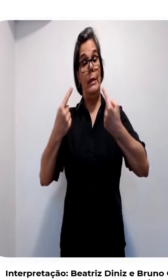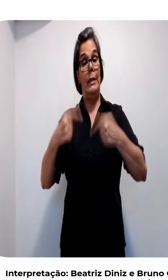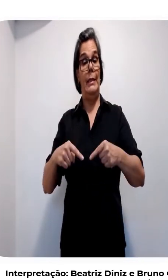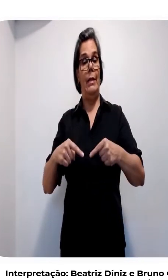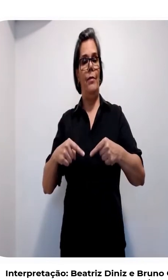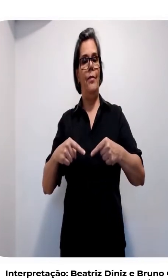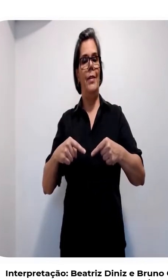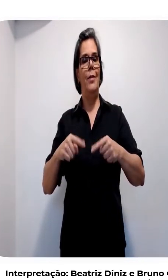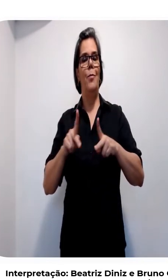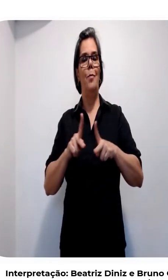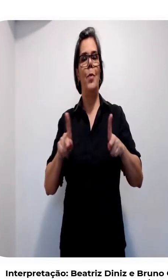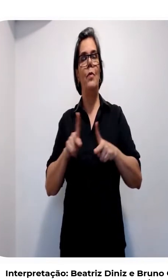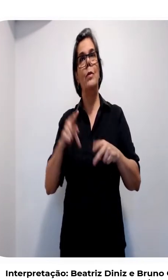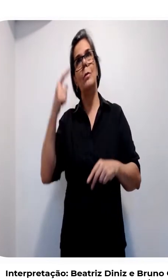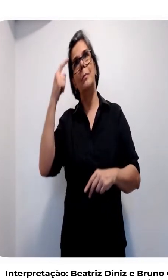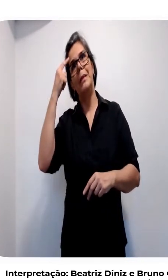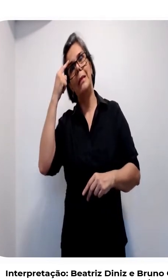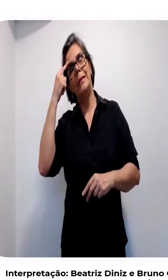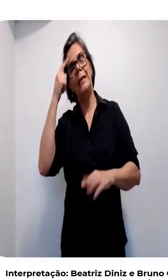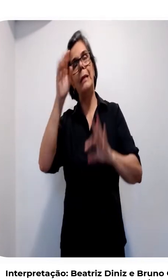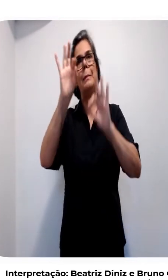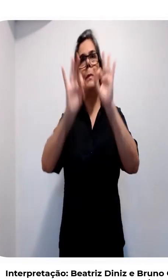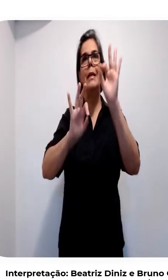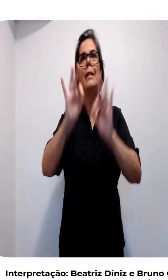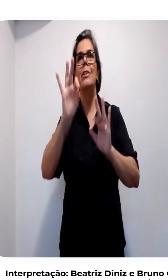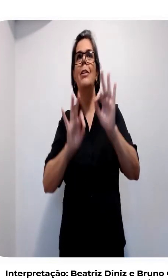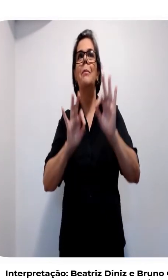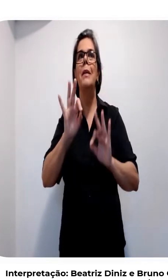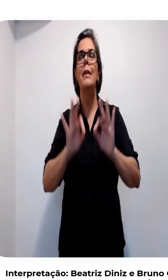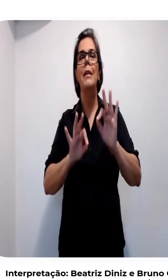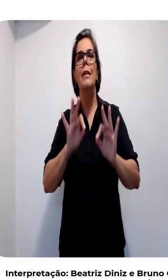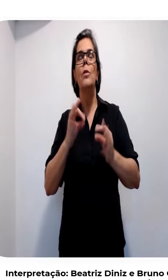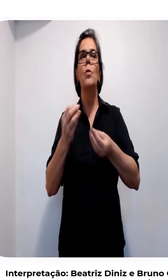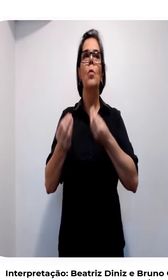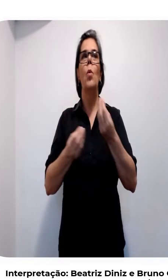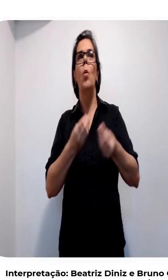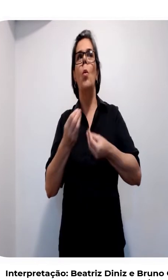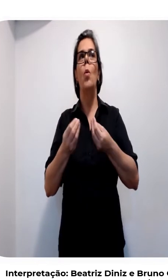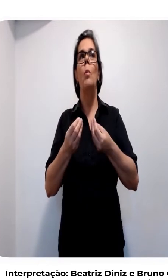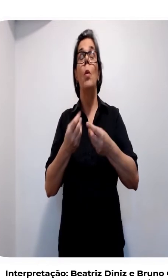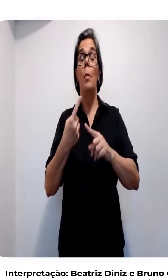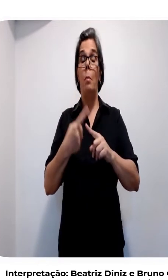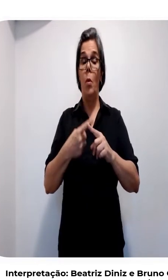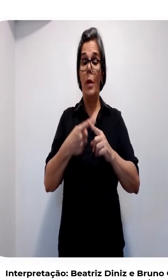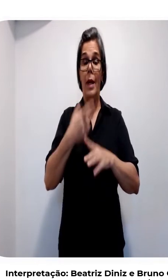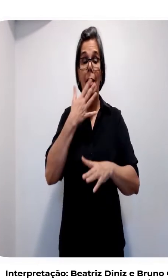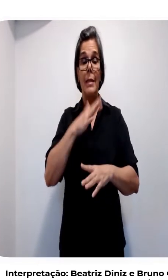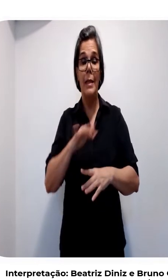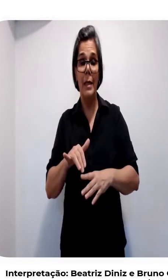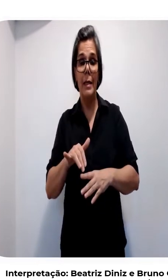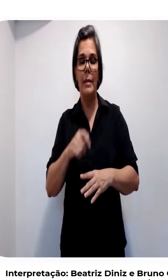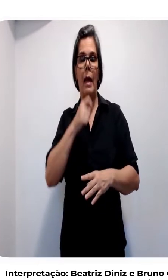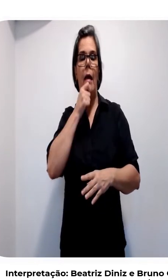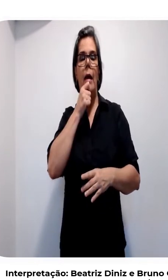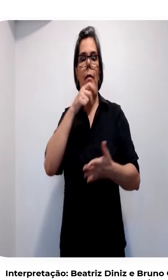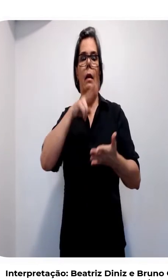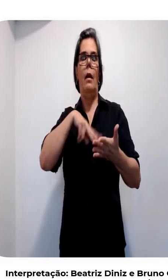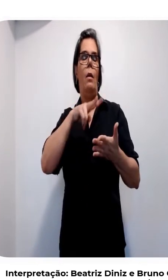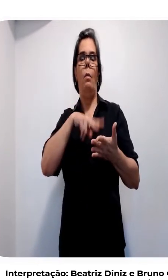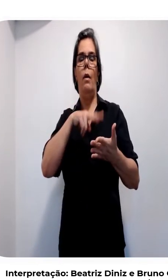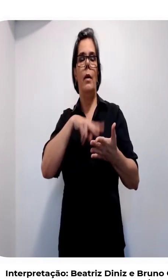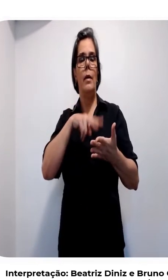professores, né, enquanto planejamento, de fazer com que essas crianças, muitas vezes, que não são leitoras, né, tenham